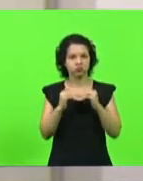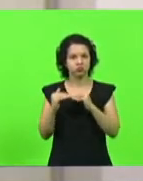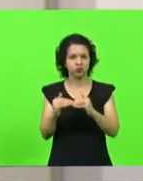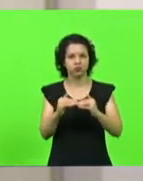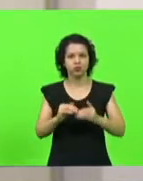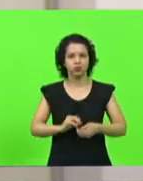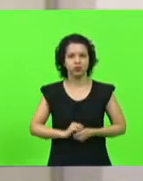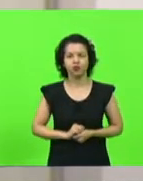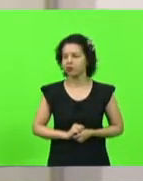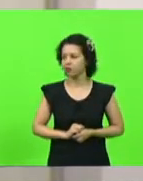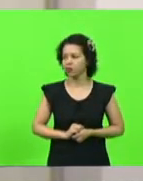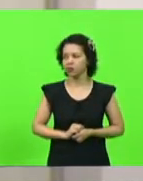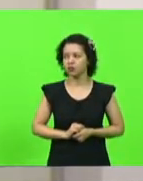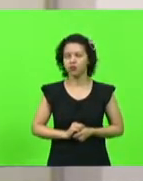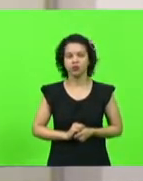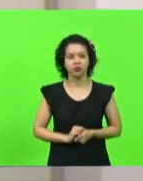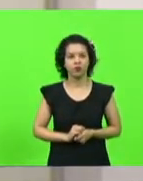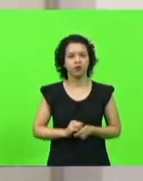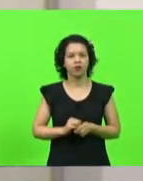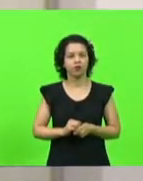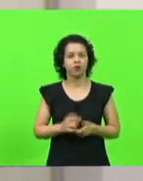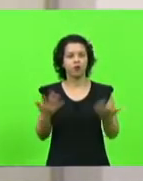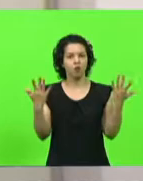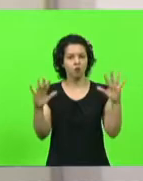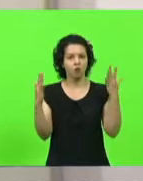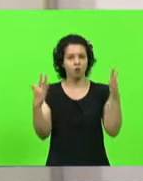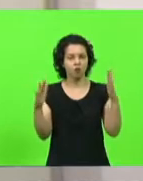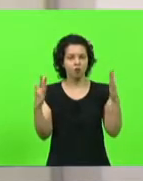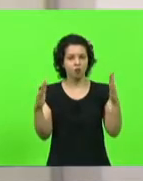Em comemoração dos 70 anos da fundação da Igreja